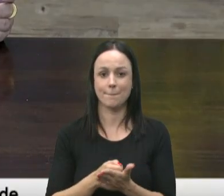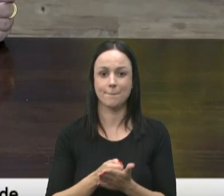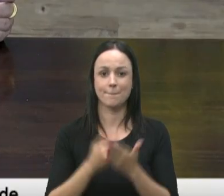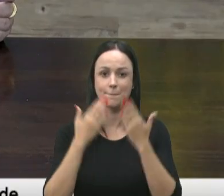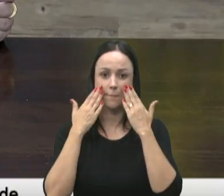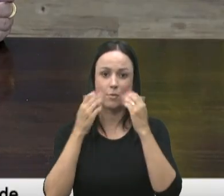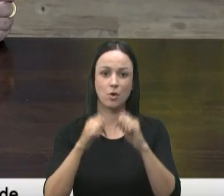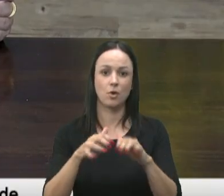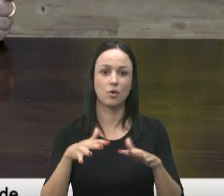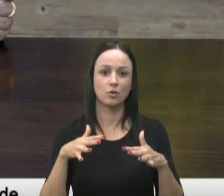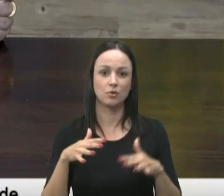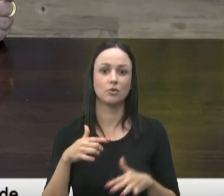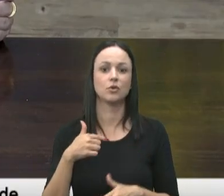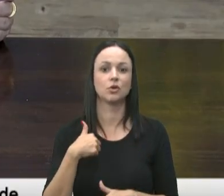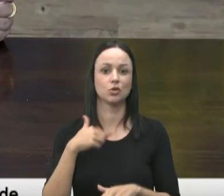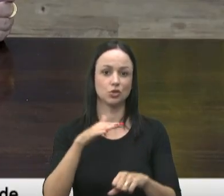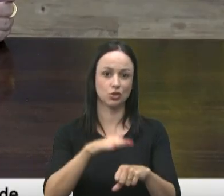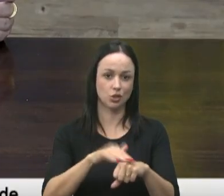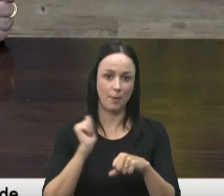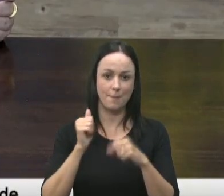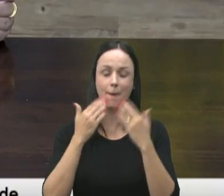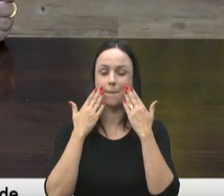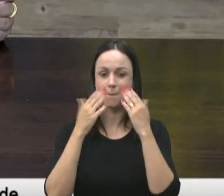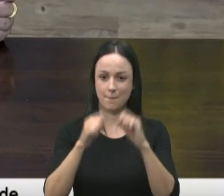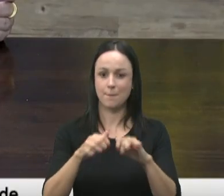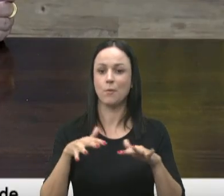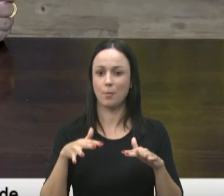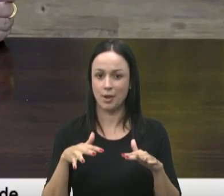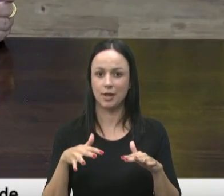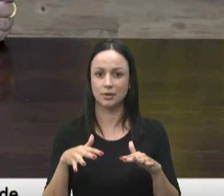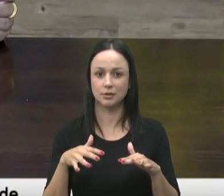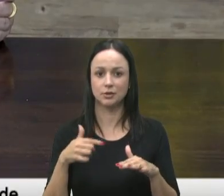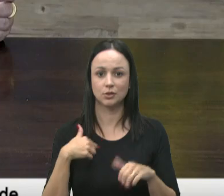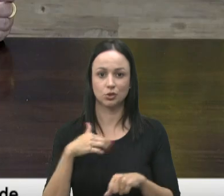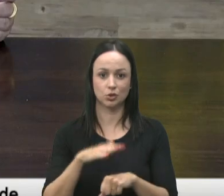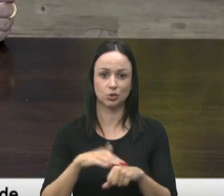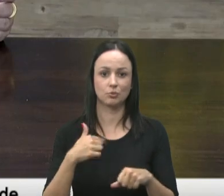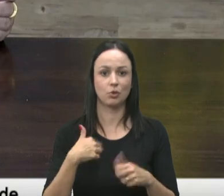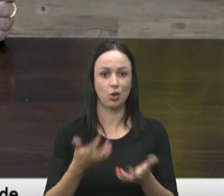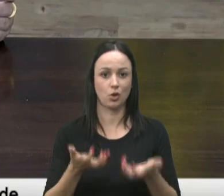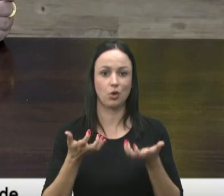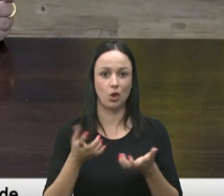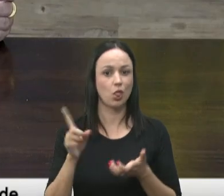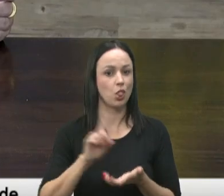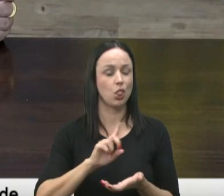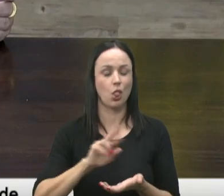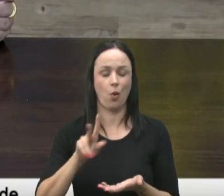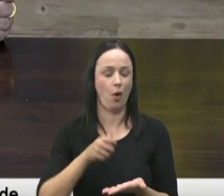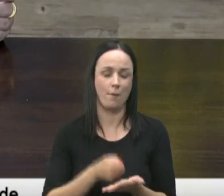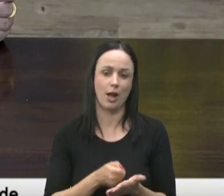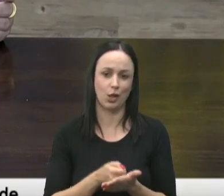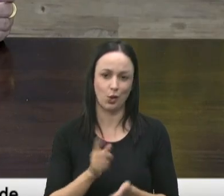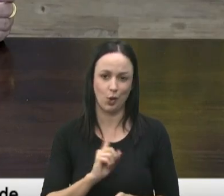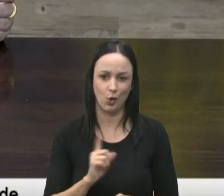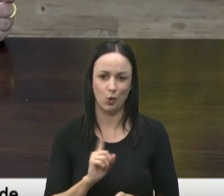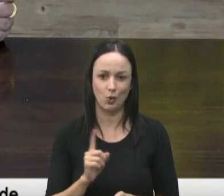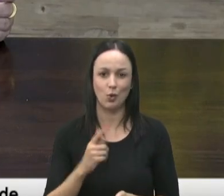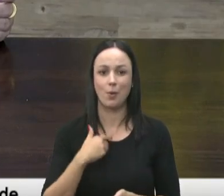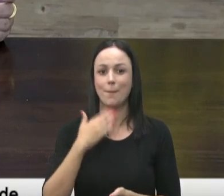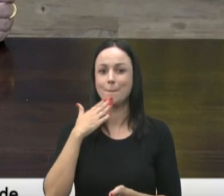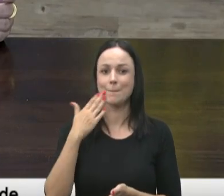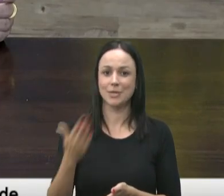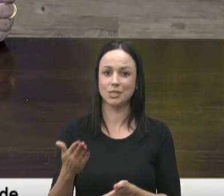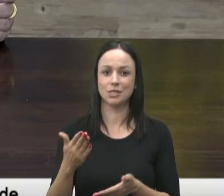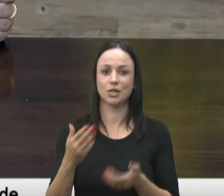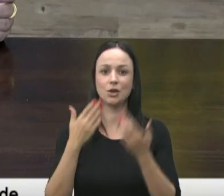audiência pública, mas eu chamei a audiência pública. Eu chamei porque eu quis, não é obrigatório chamar. Eu pedi a